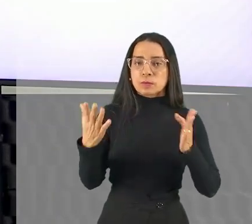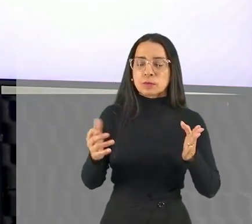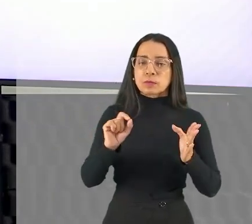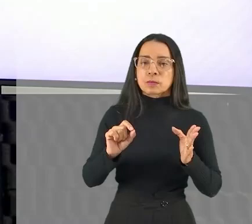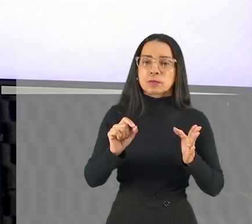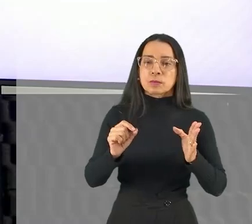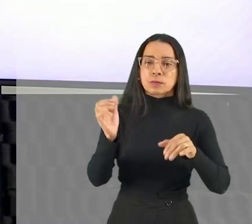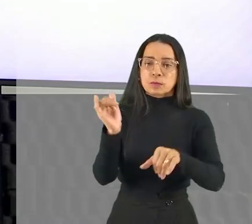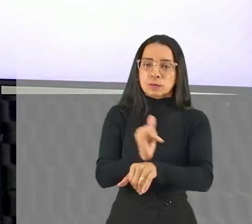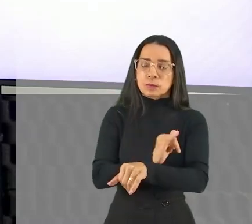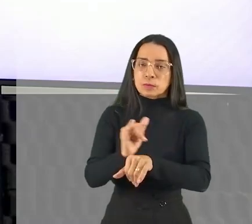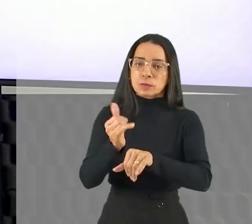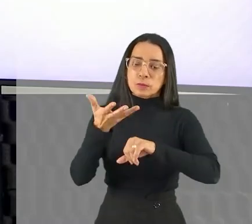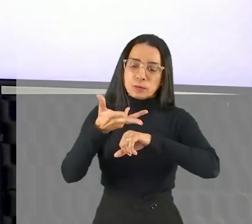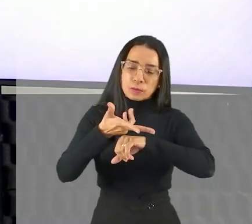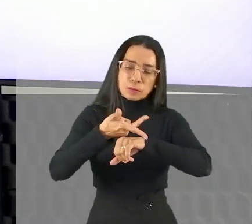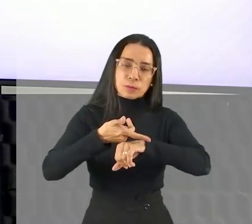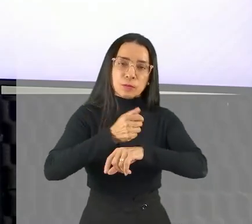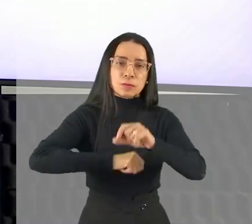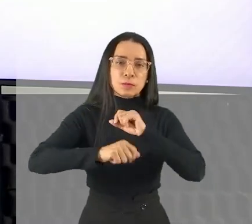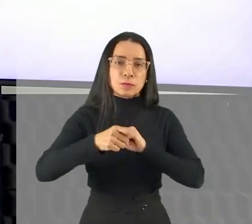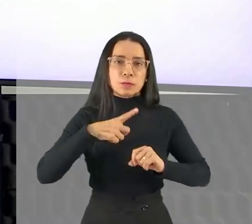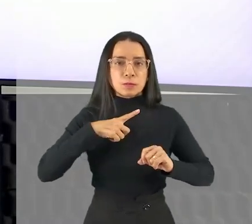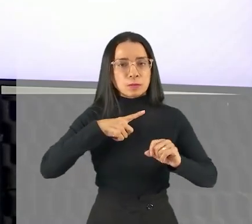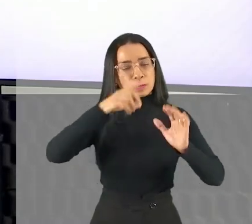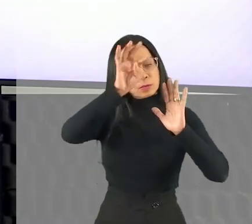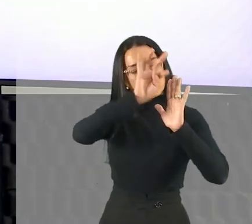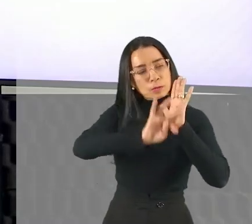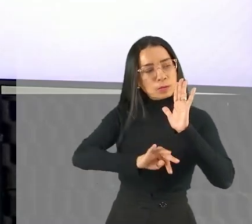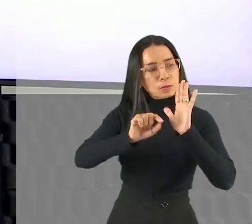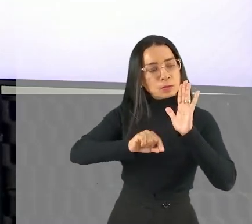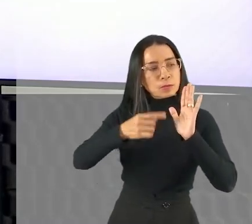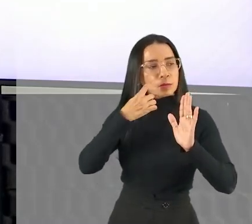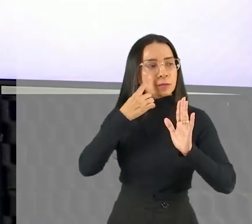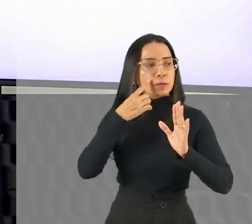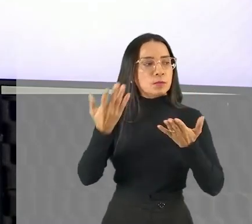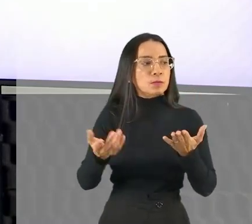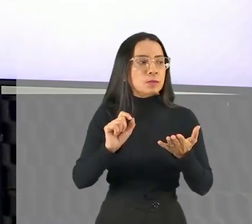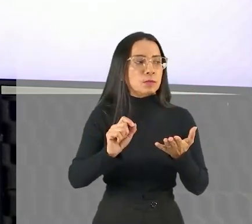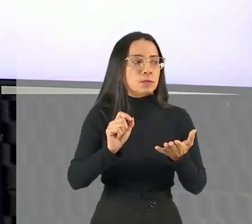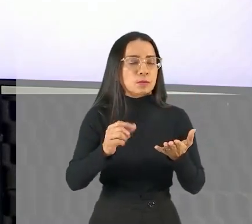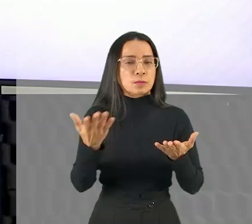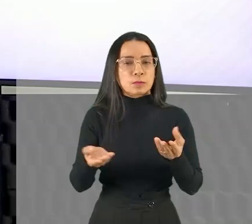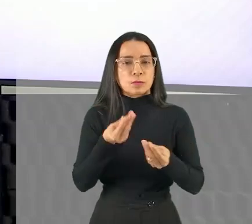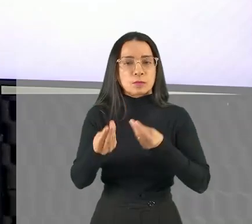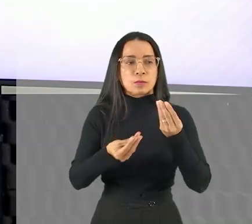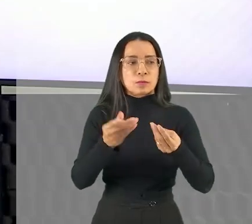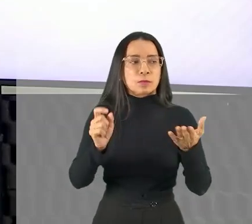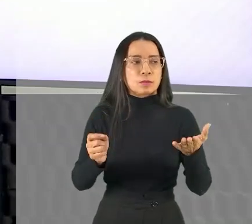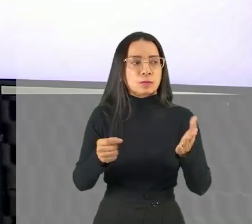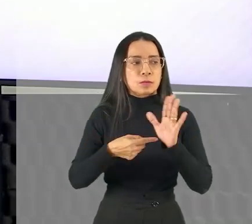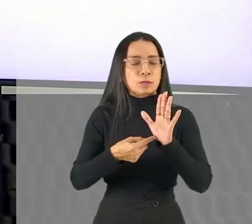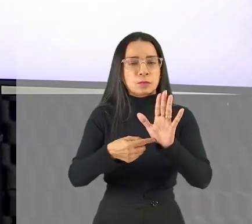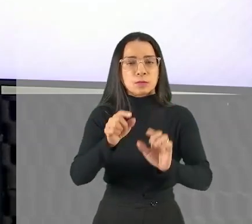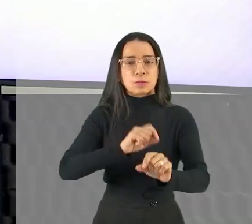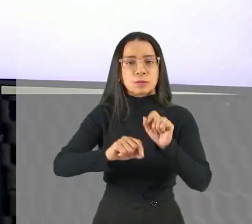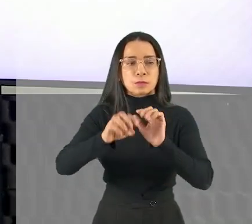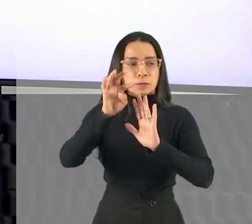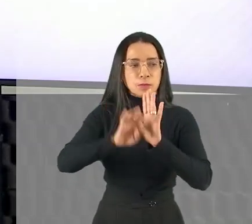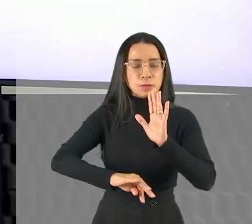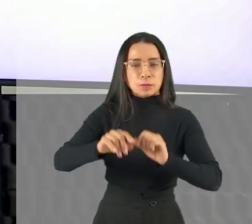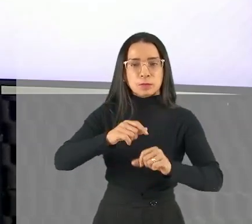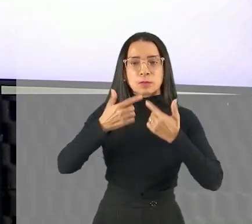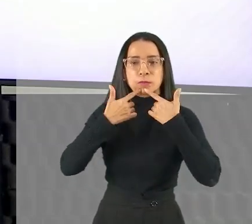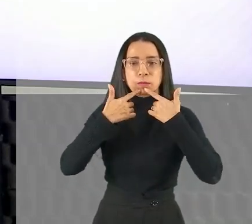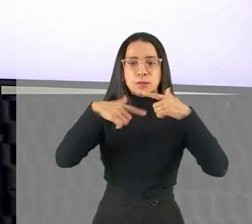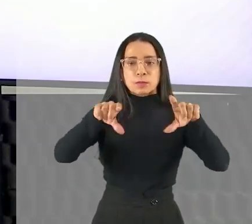uma estratégia argumentativa presente no texto. Então, a gente viu já um pouco sobre isso. Tem outras formas que a gente destaca no texto,